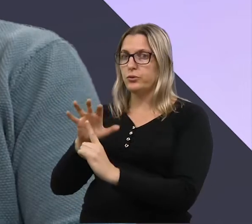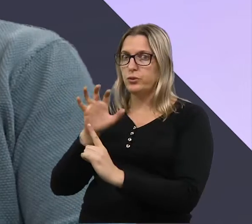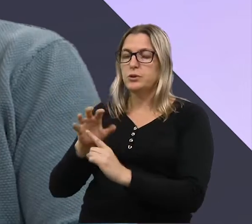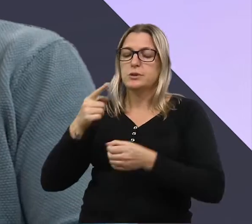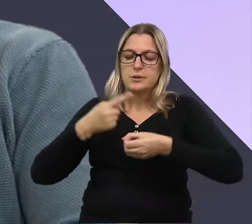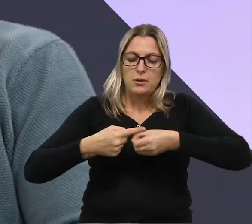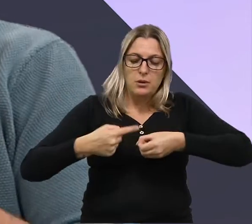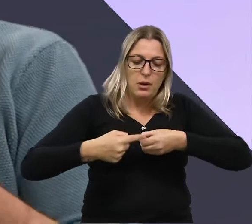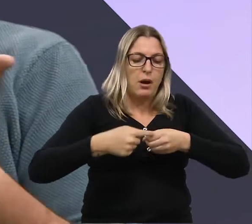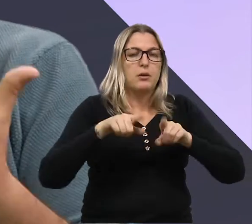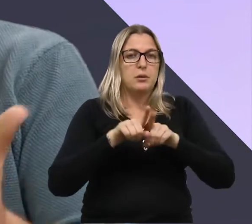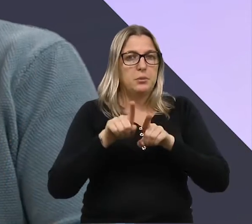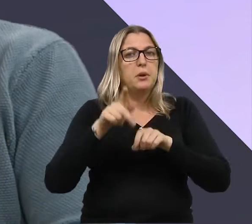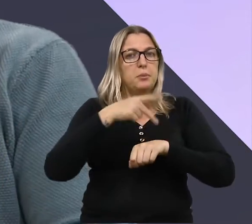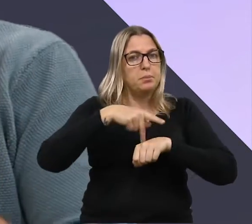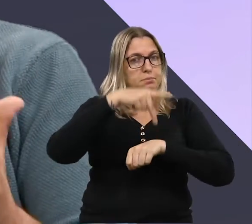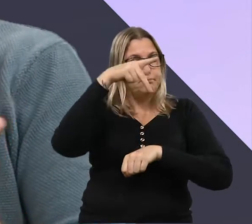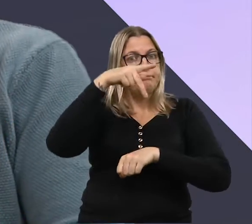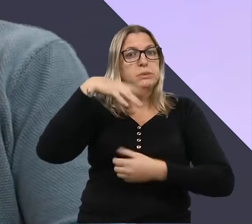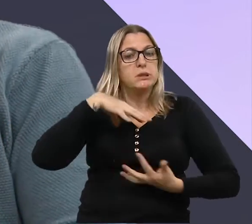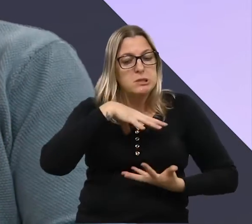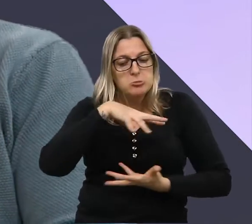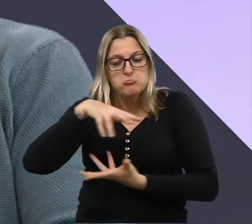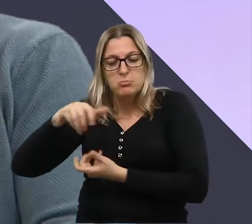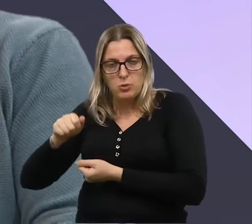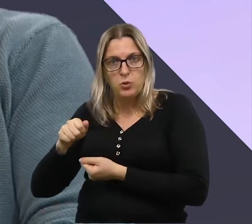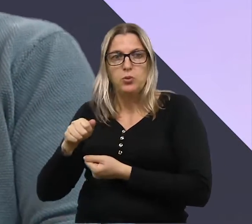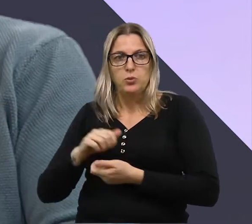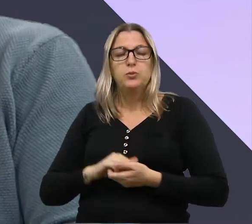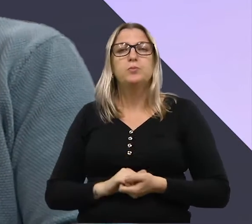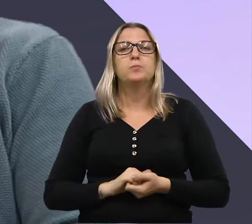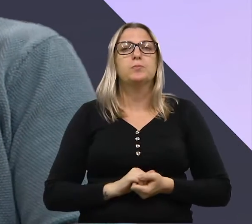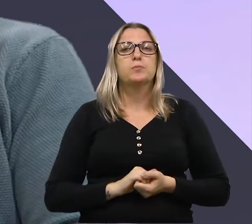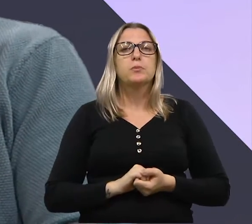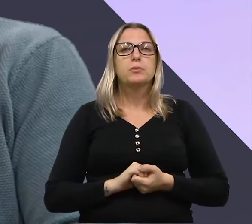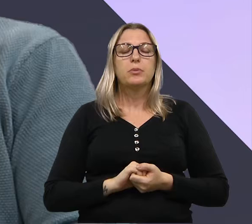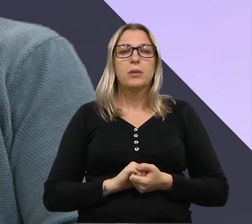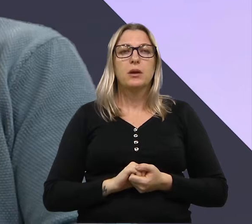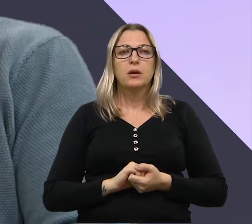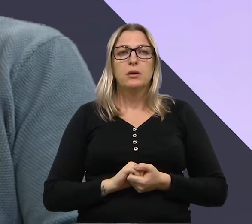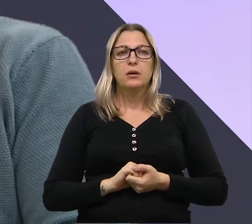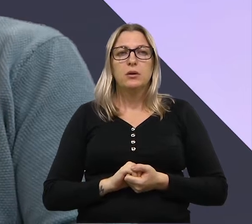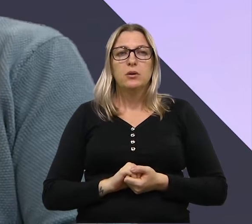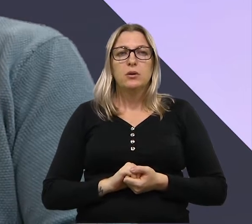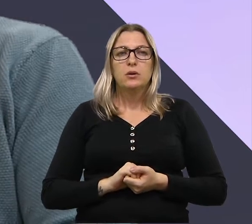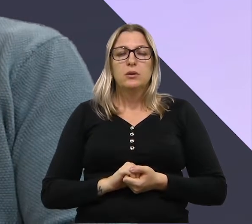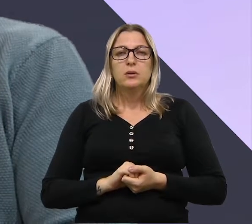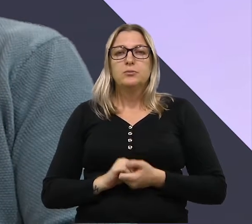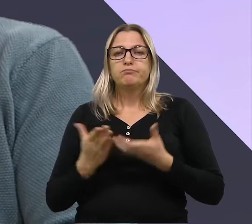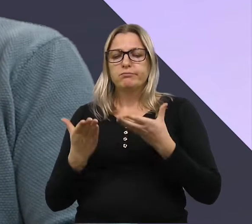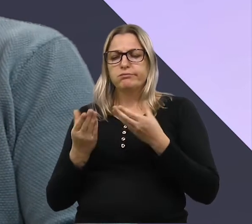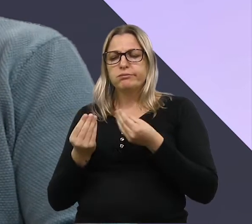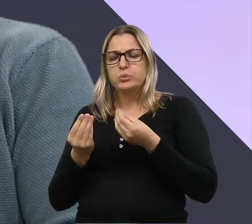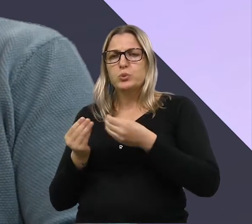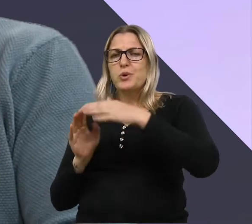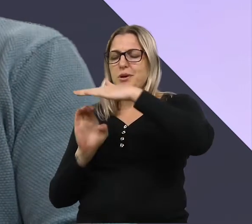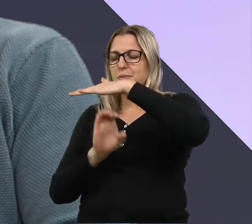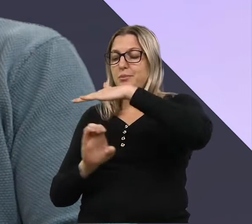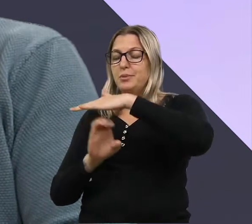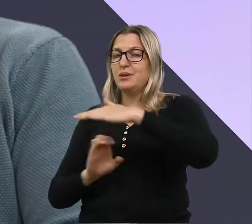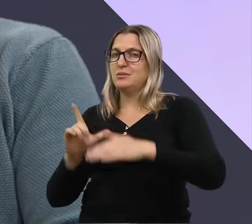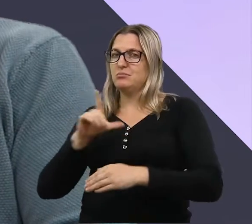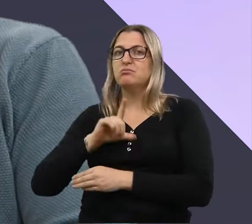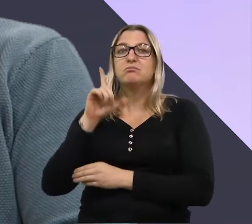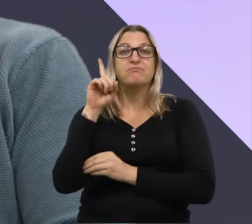a bala não só a nossa cidade o nosso país mas o mundo inteiro né que é que a relação ao com vídeo e muitas empresas